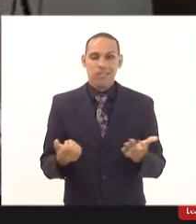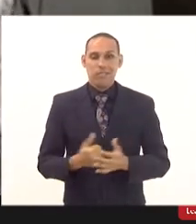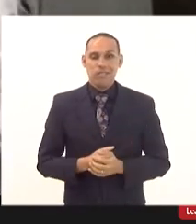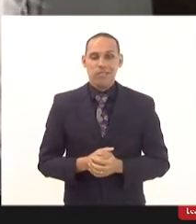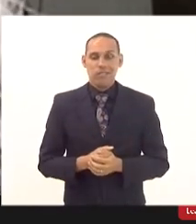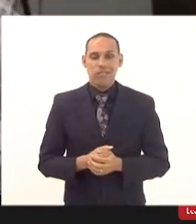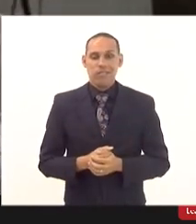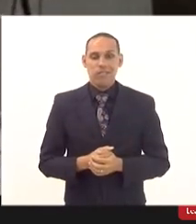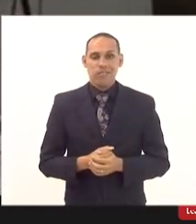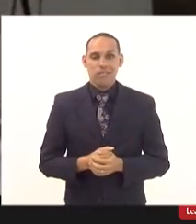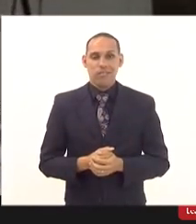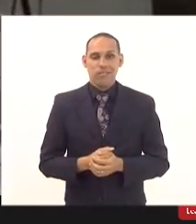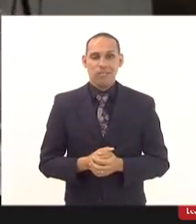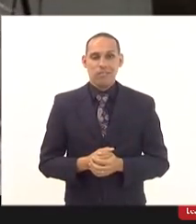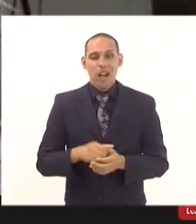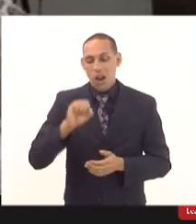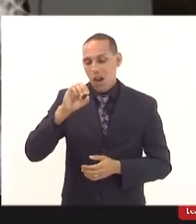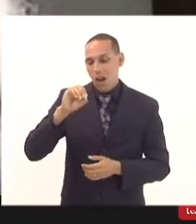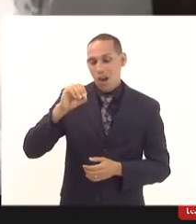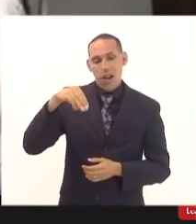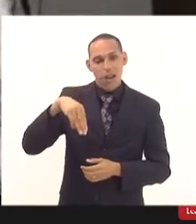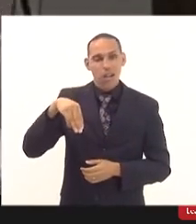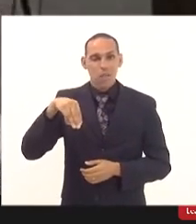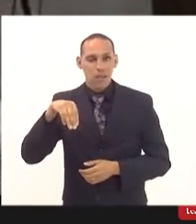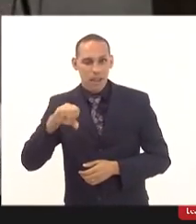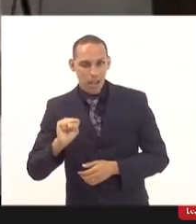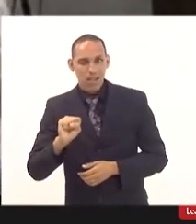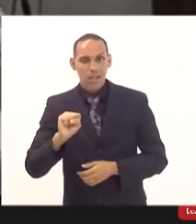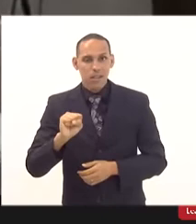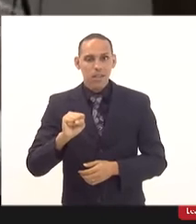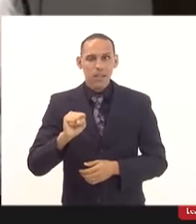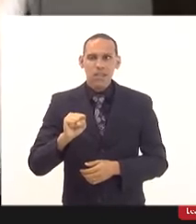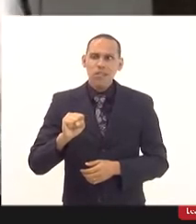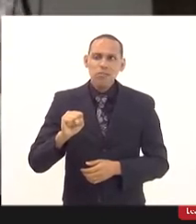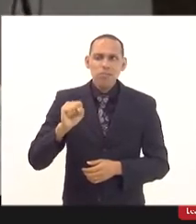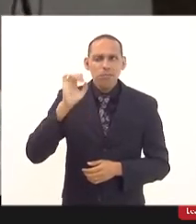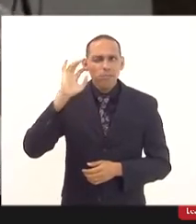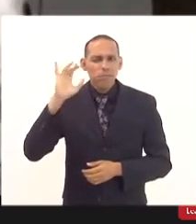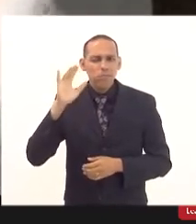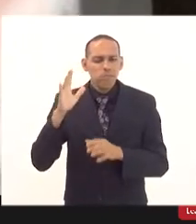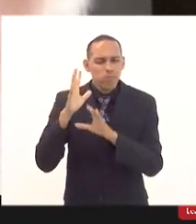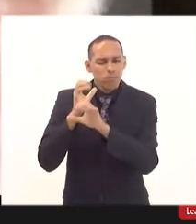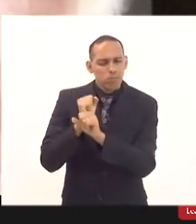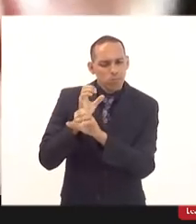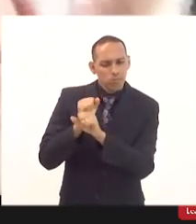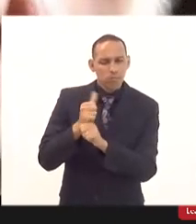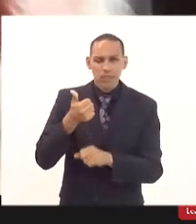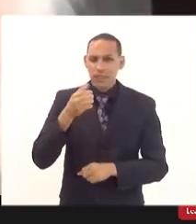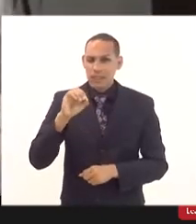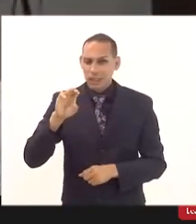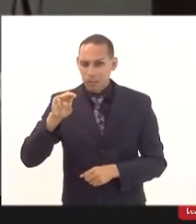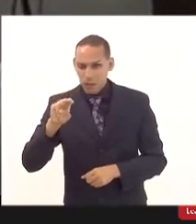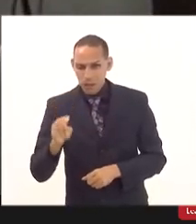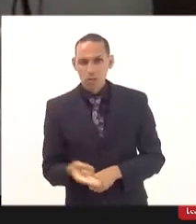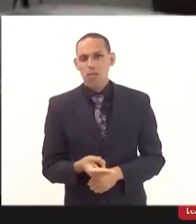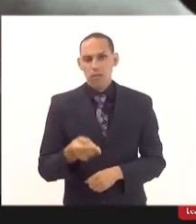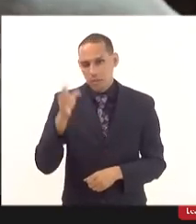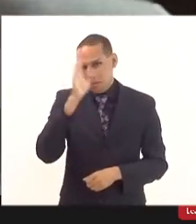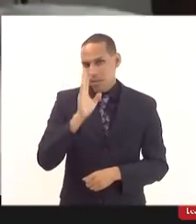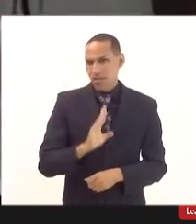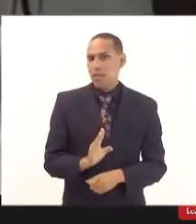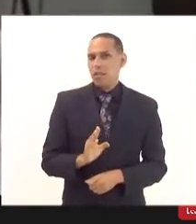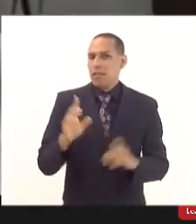a Organização Mundial de Saúde estima em cerca de 10 milhões de brasileiros com algum tipo de deficiência